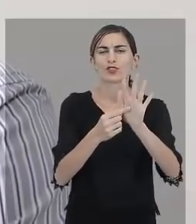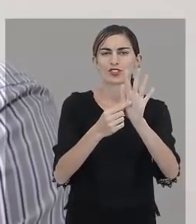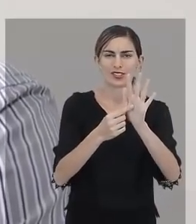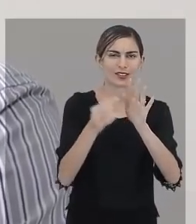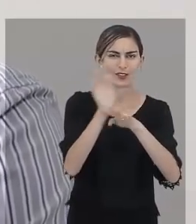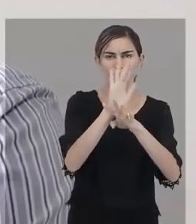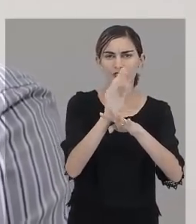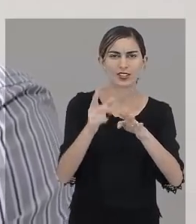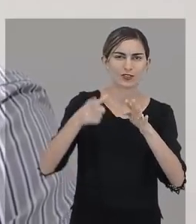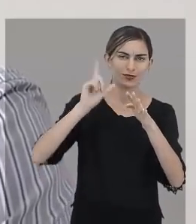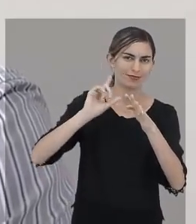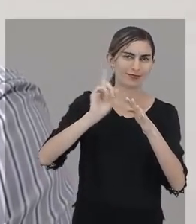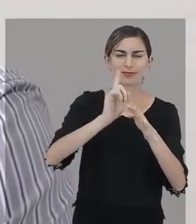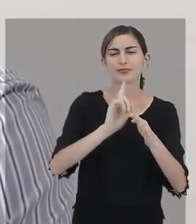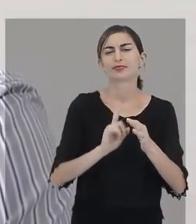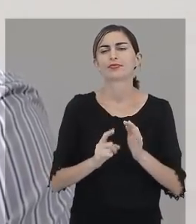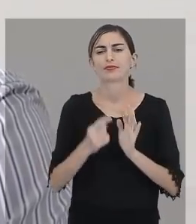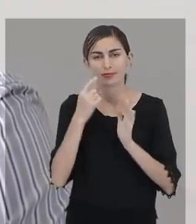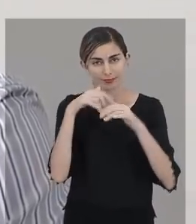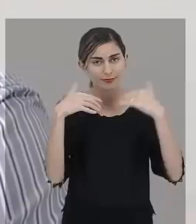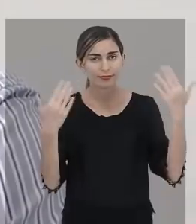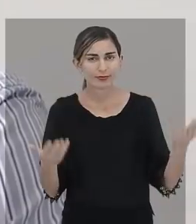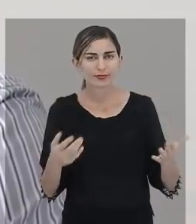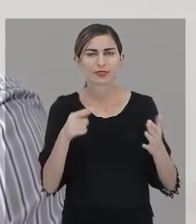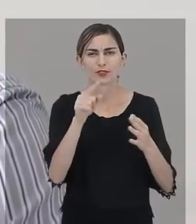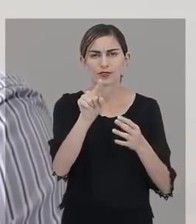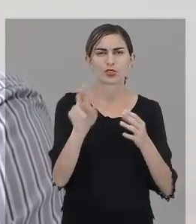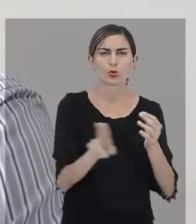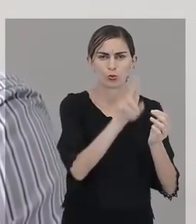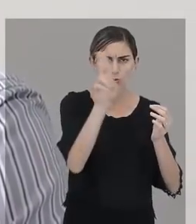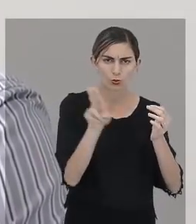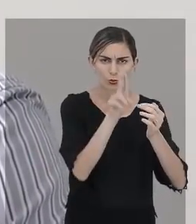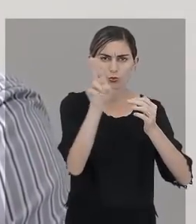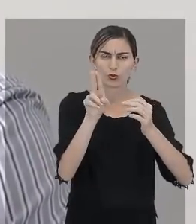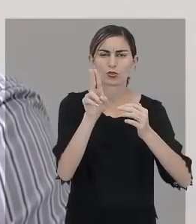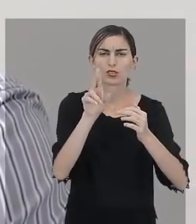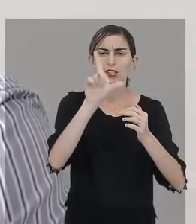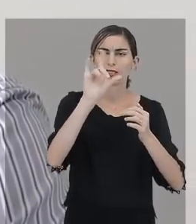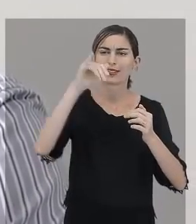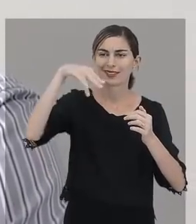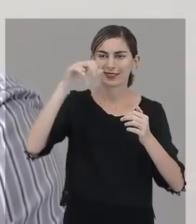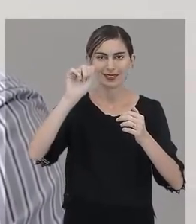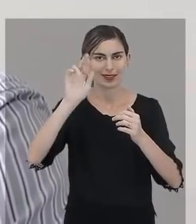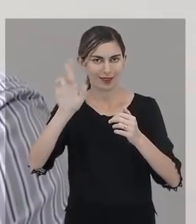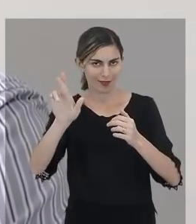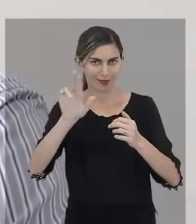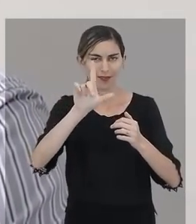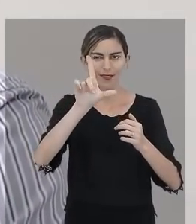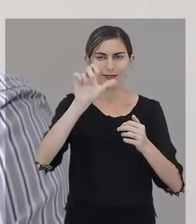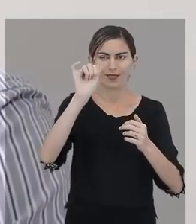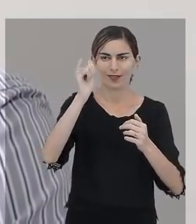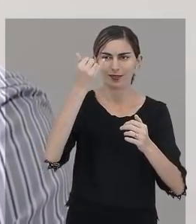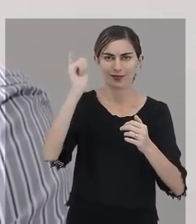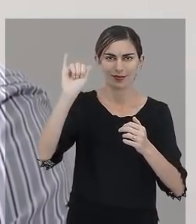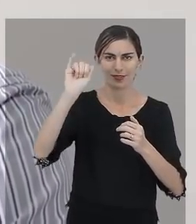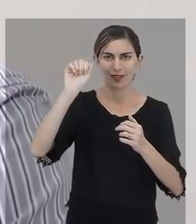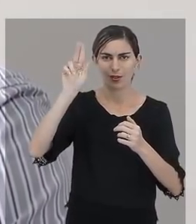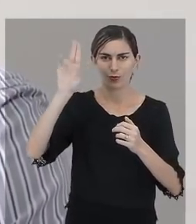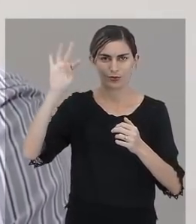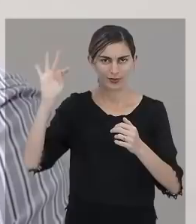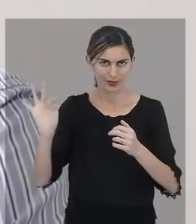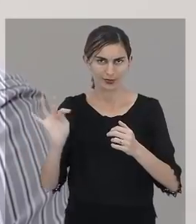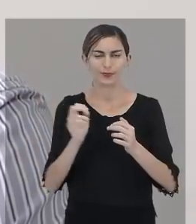exemplo anterior, certo? Então essa forma aqui de você utilizar o Linear Layout, você pode colocar os